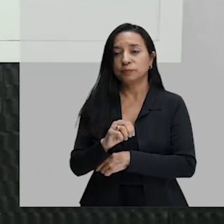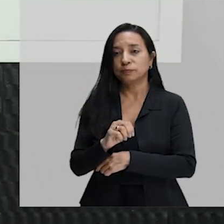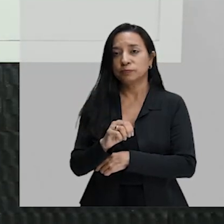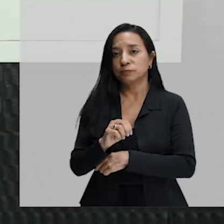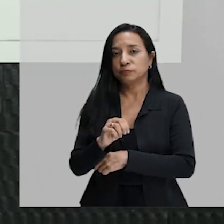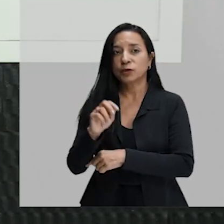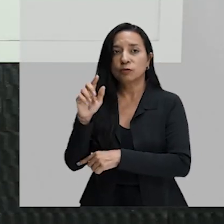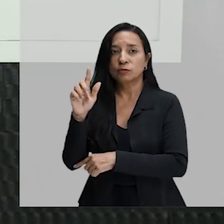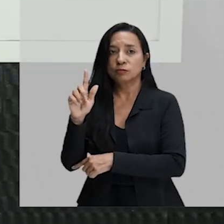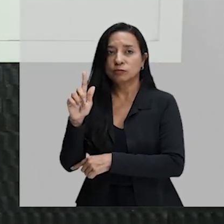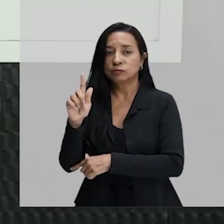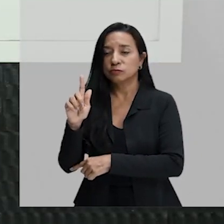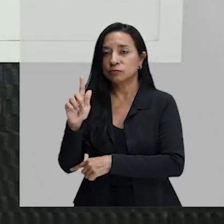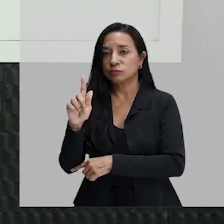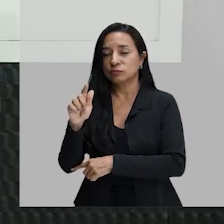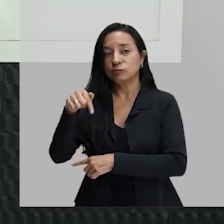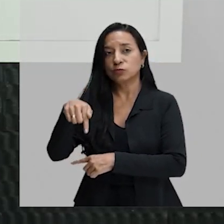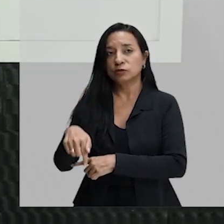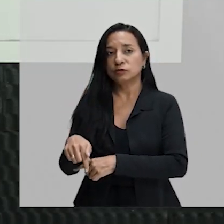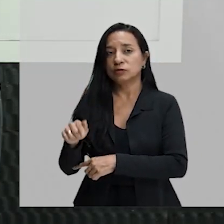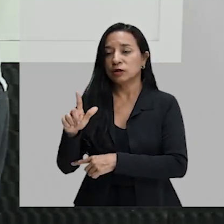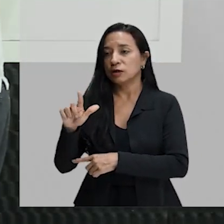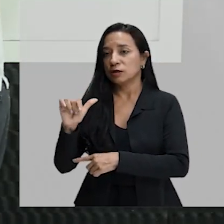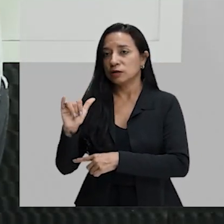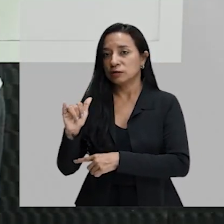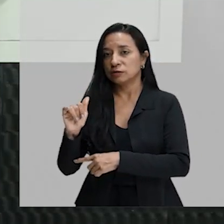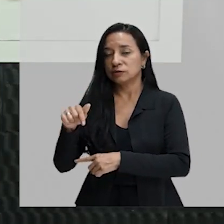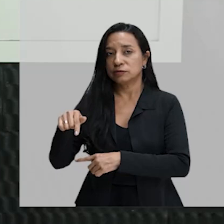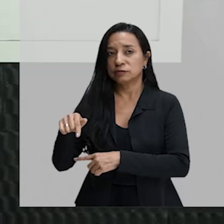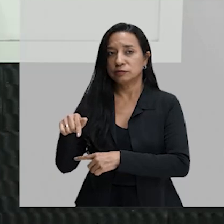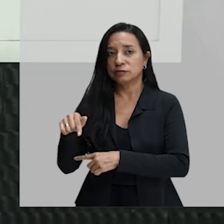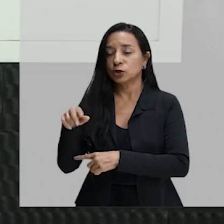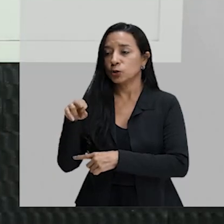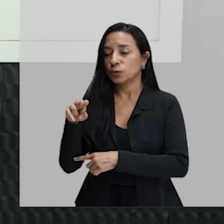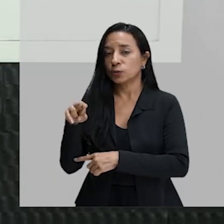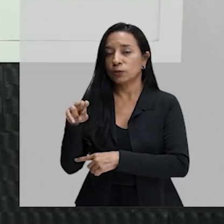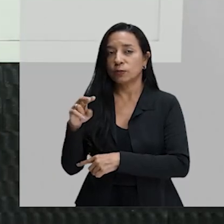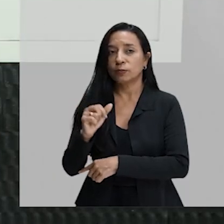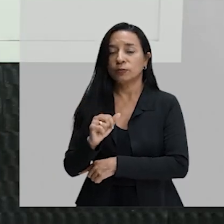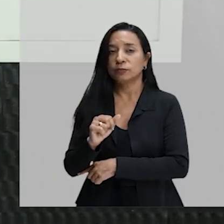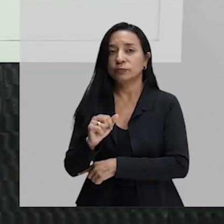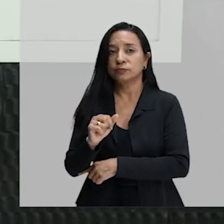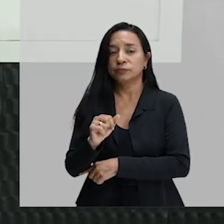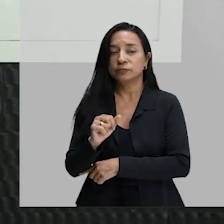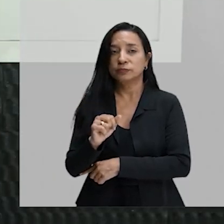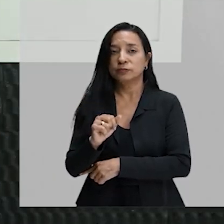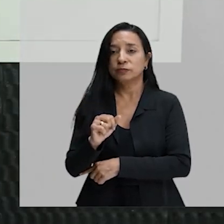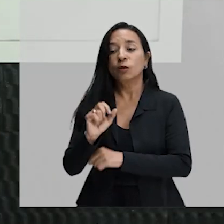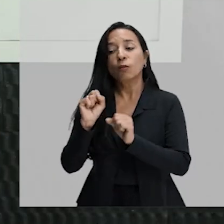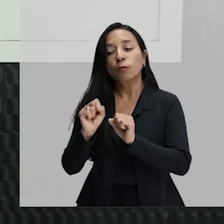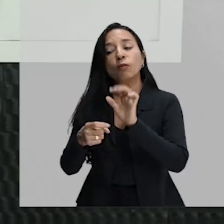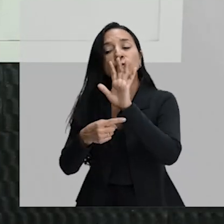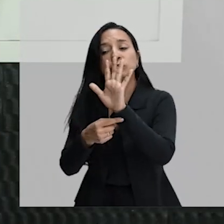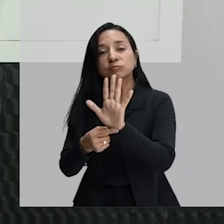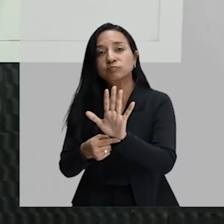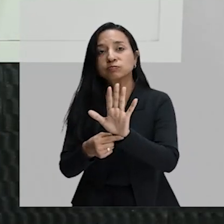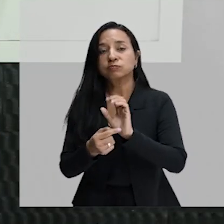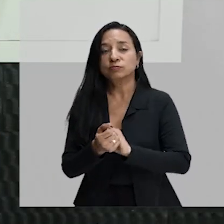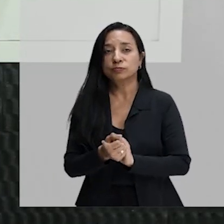E ele vai se repetir nos outros termos. Ó. Volume inicial, variação da temperatura, eu posso colocar em evidência. Né? Então vai ficar,